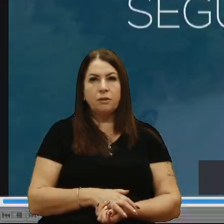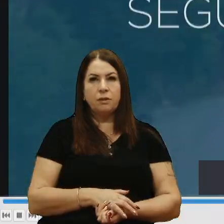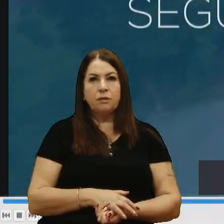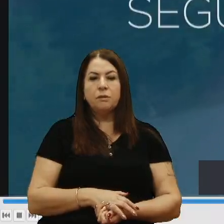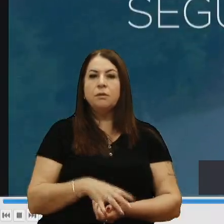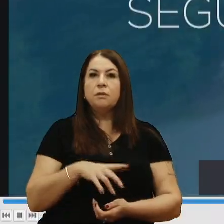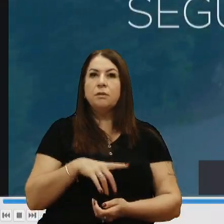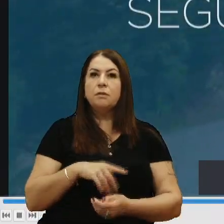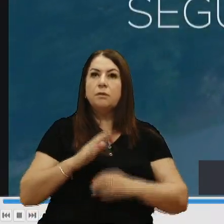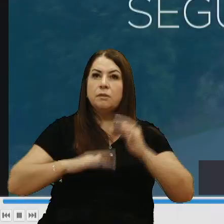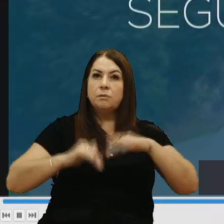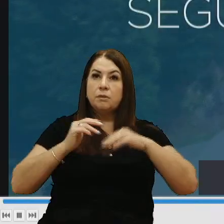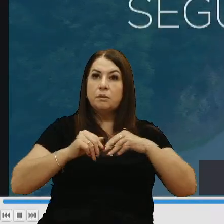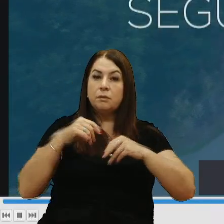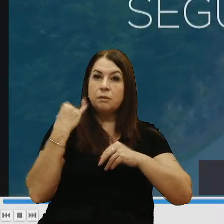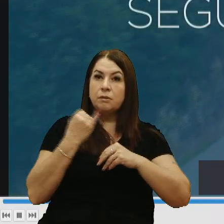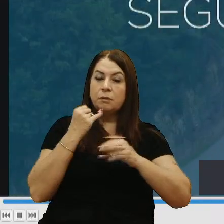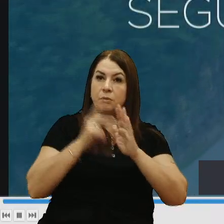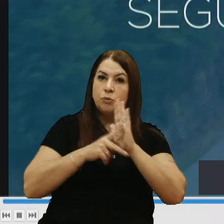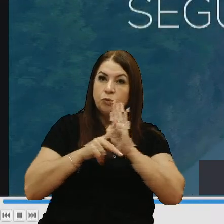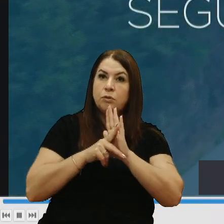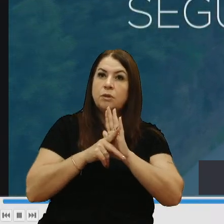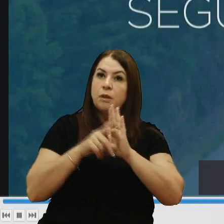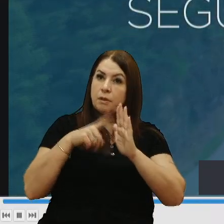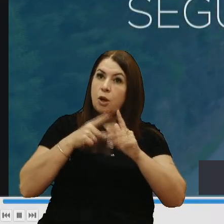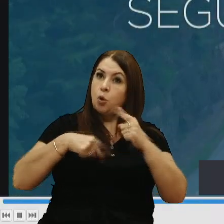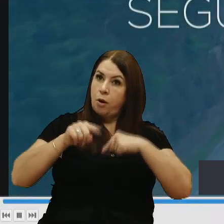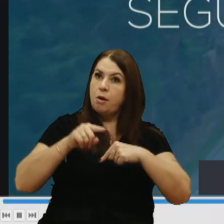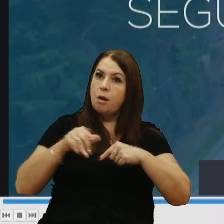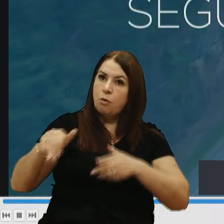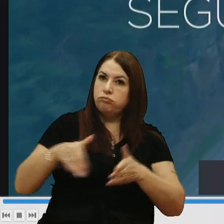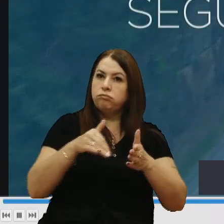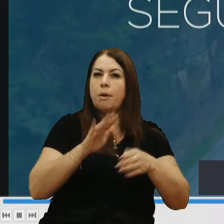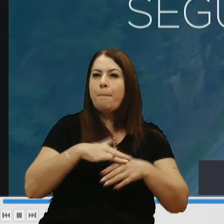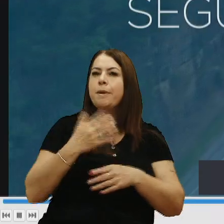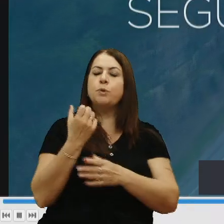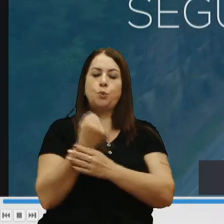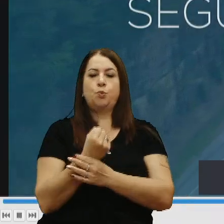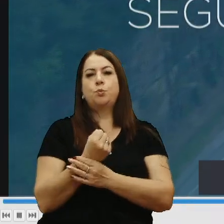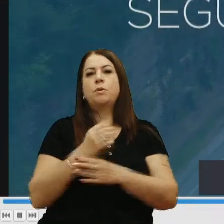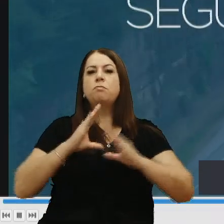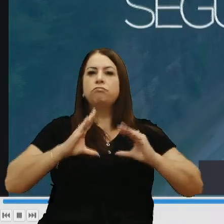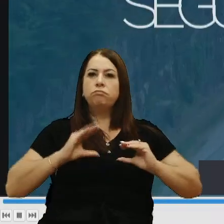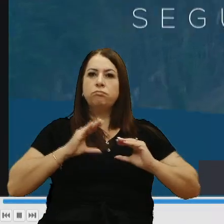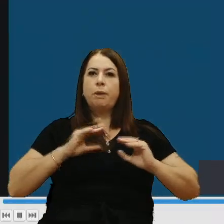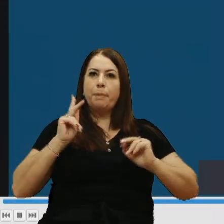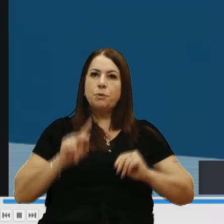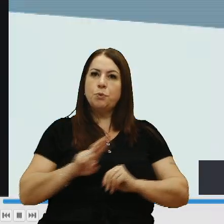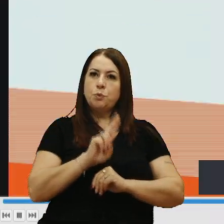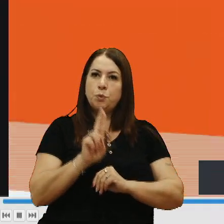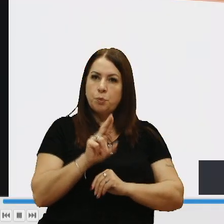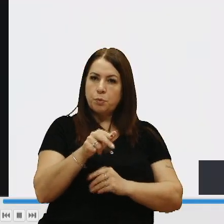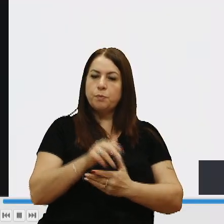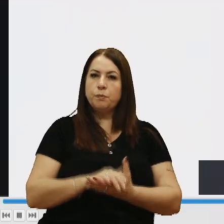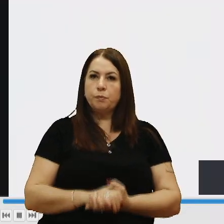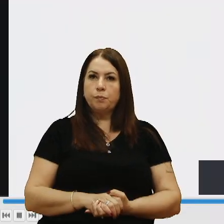A implantação deste importante projeto tornará a rodovia ainda mais segura e confortável para seus